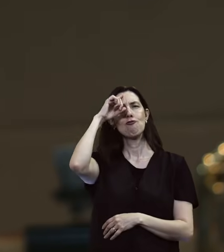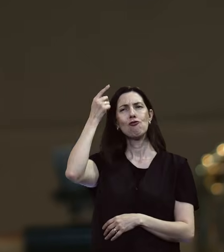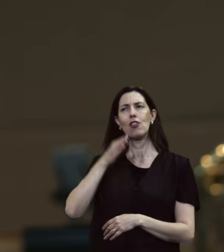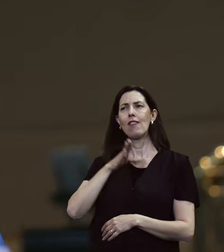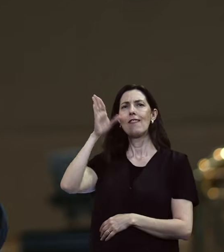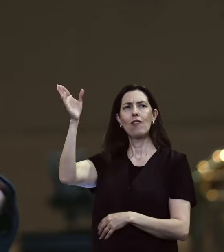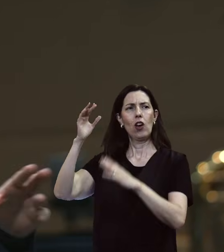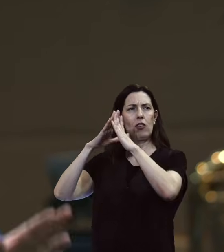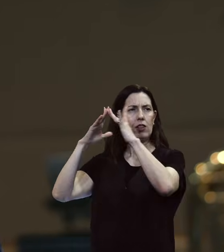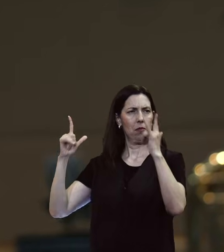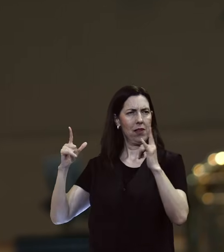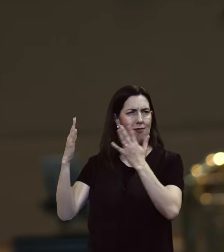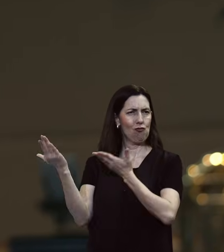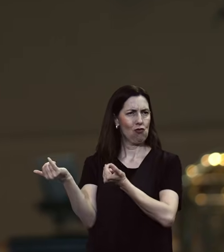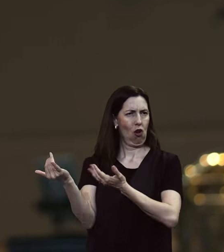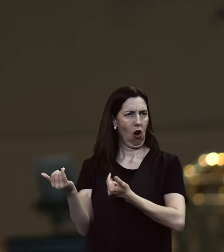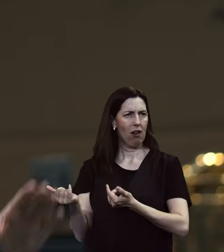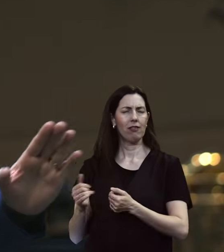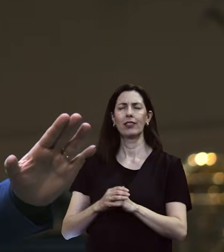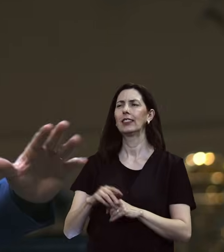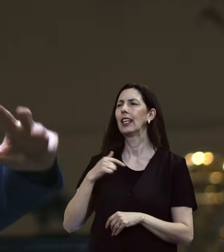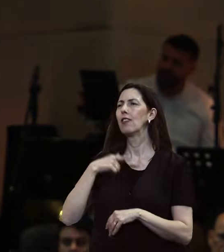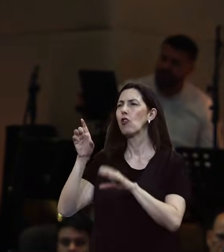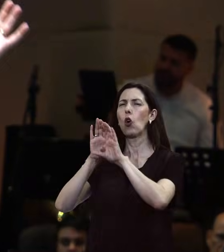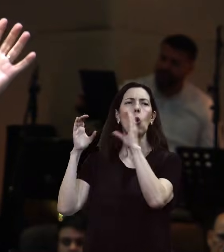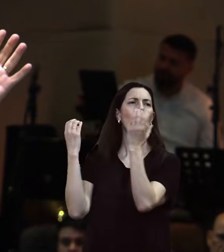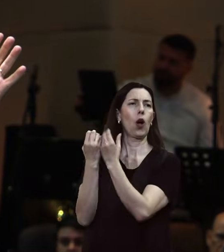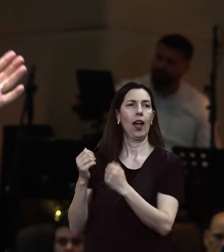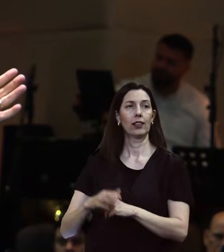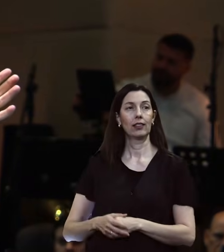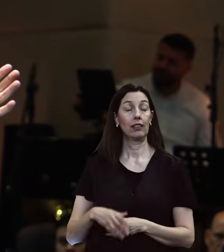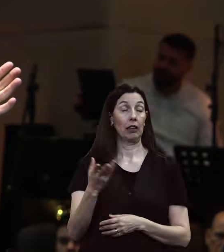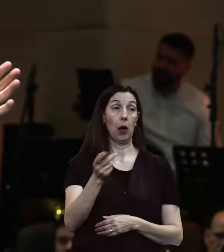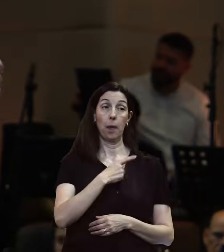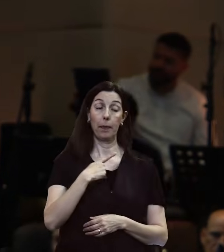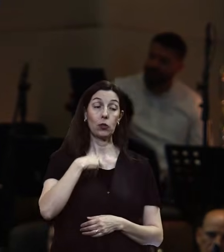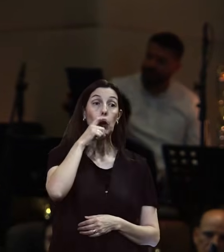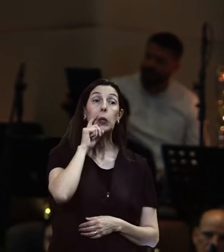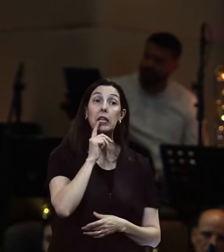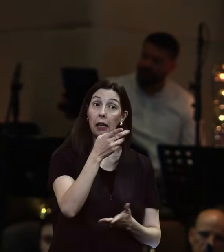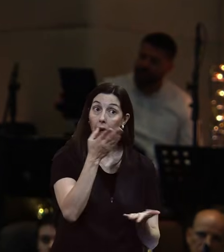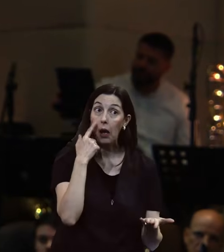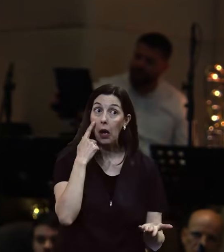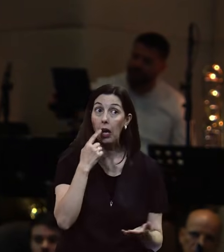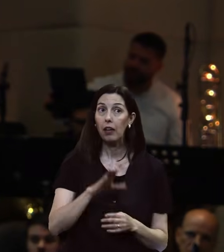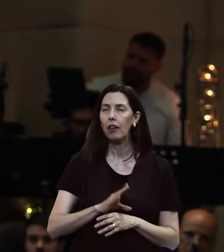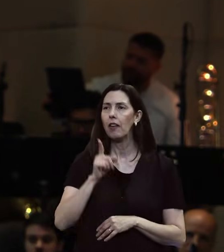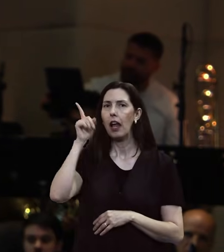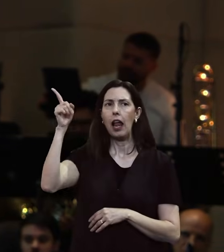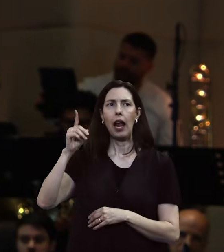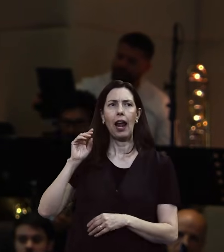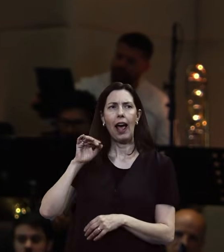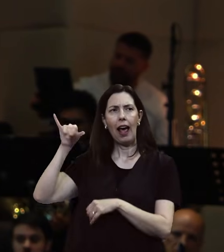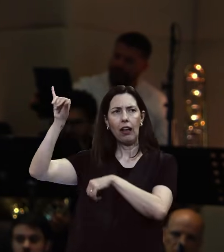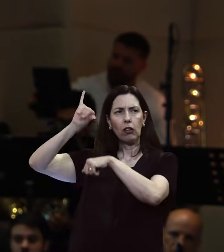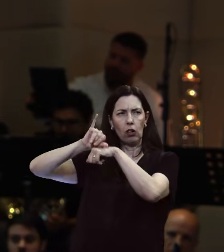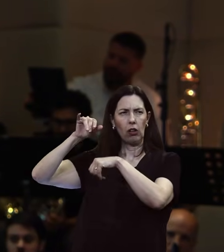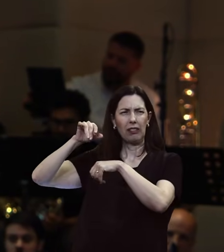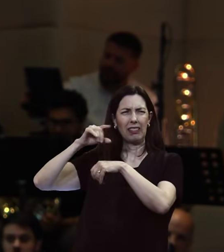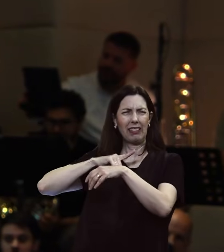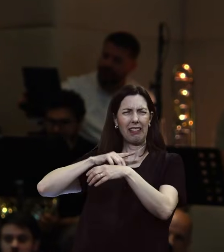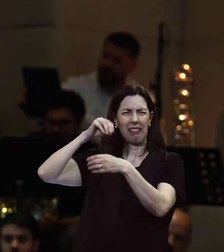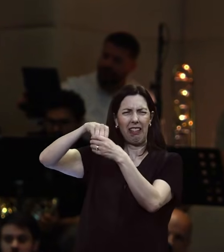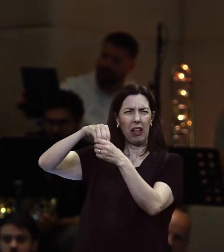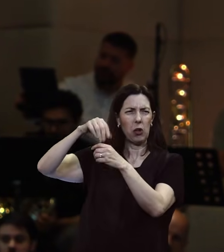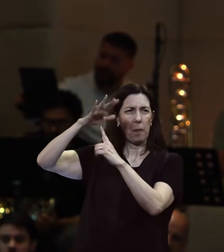jovens, era um congresso. Eu cheguei lá, dona Nina, fiquei assustado. Era lá no interior do Paraná, mas tinha 500 jovens. Eu falei: